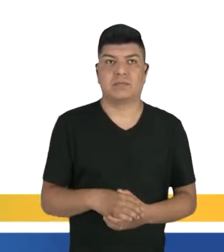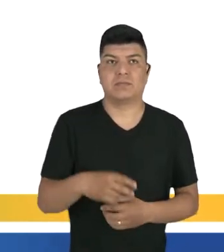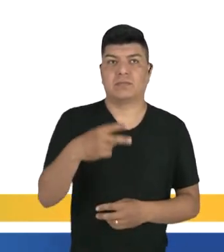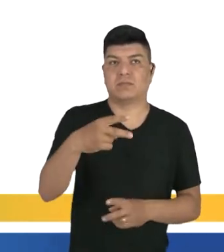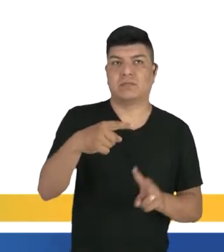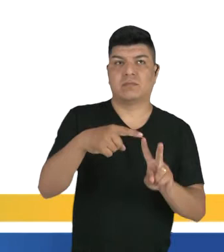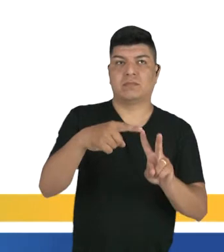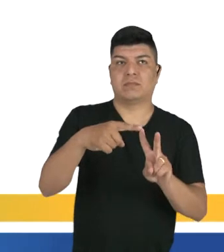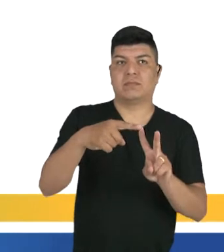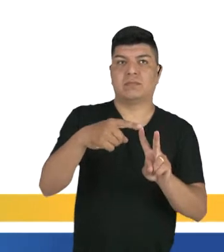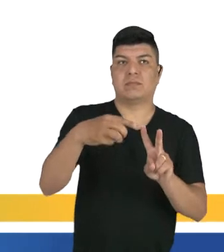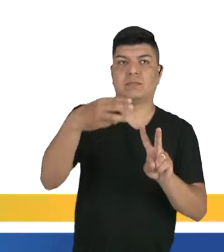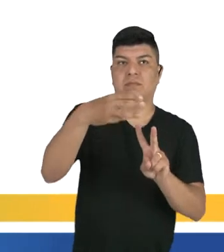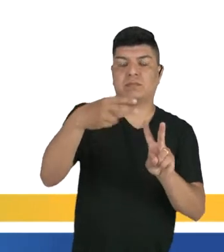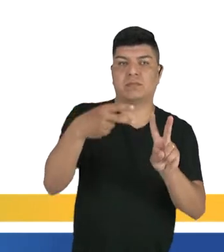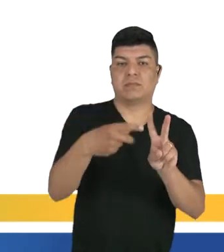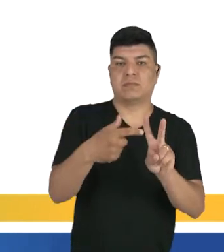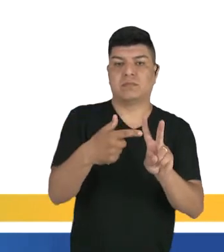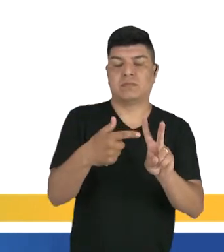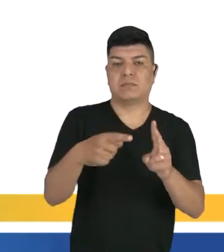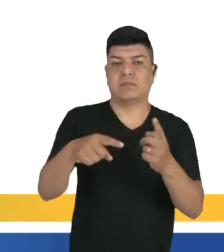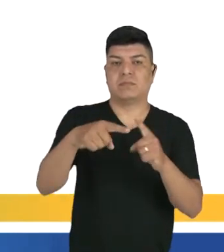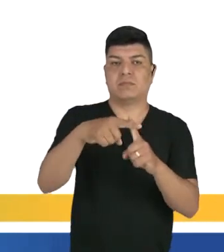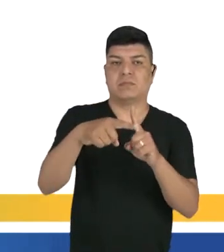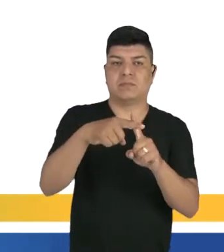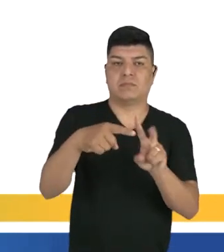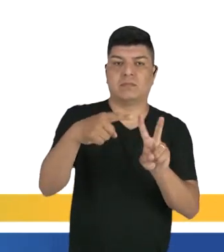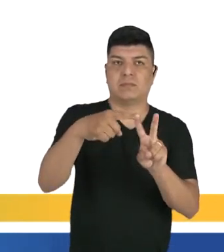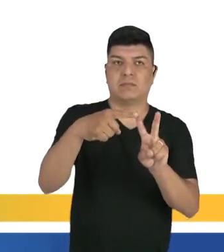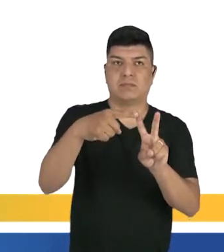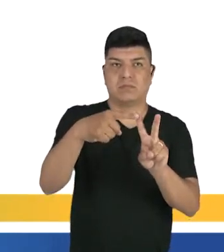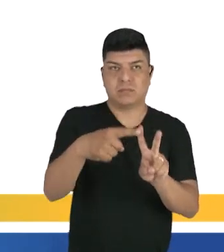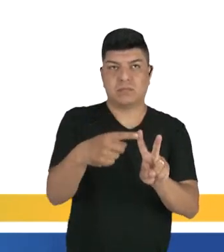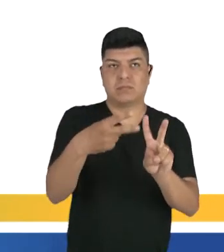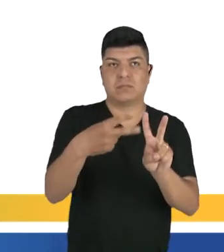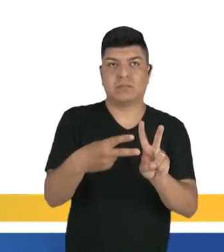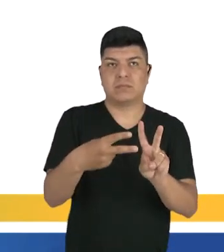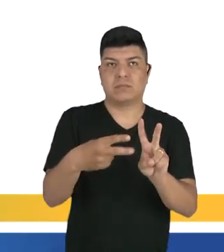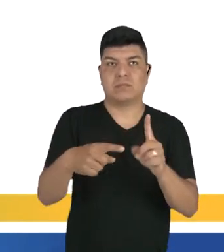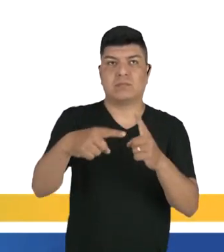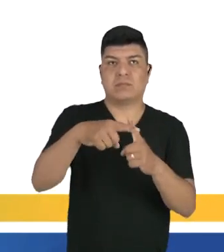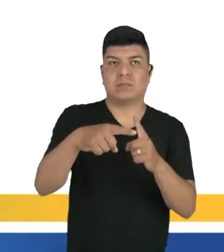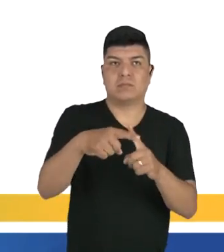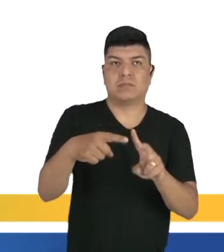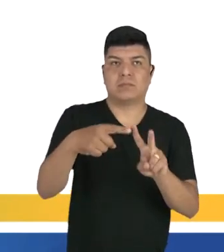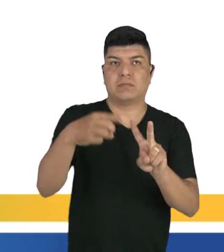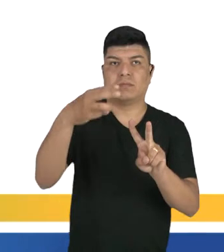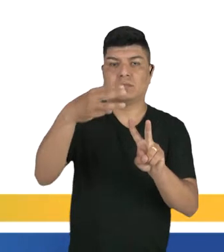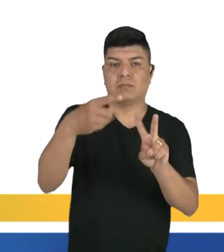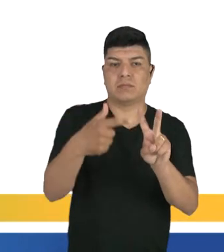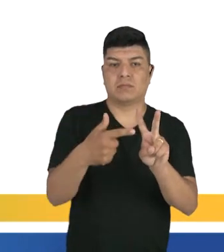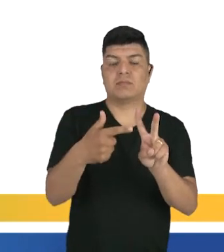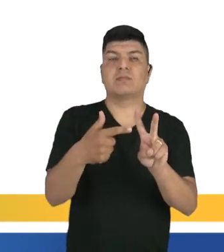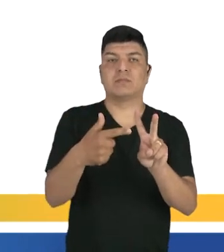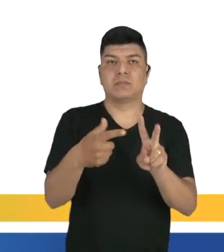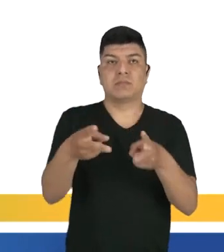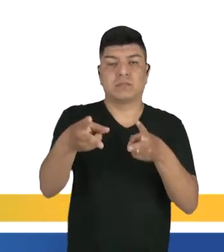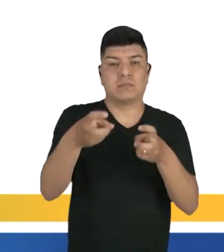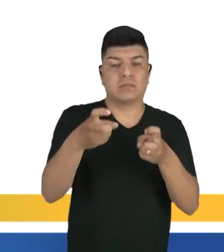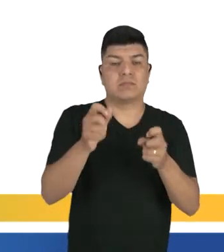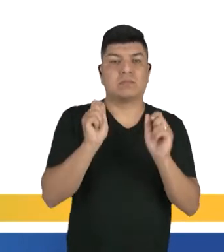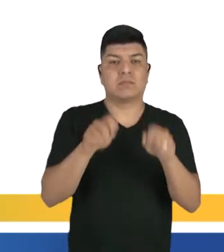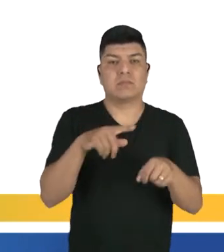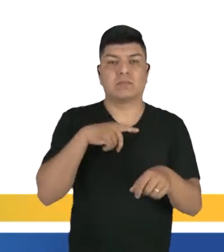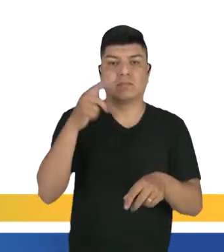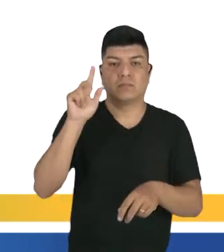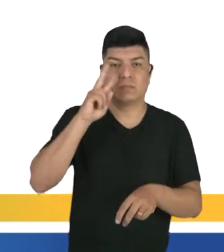2 raiz cúbica de 2 mais 5 raiz cúbica de 2 mais raiz cúbica de 2. Perceba que eu também posso ter